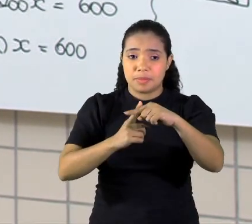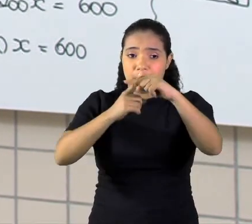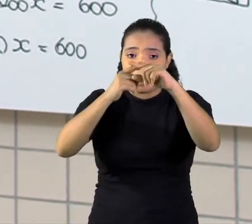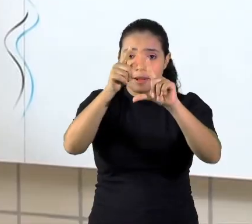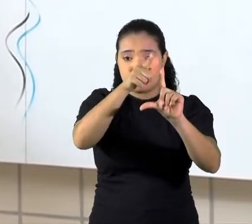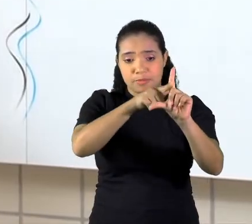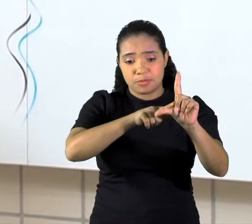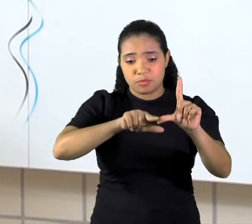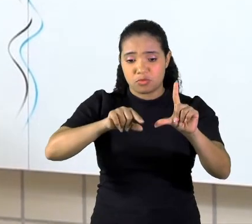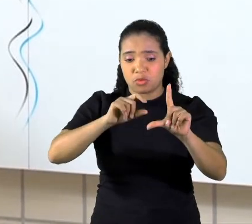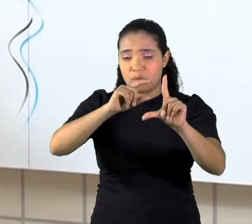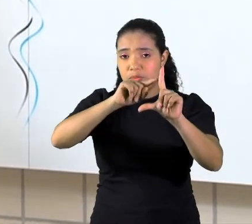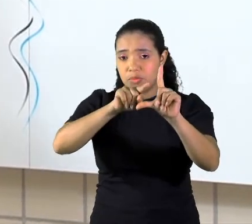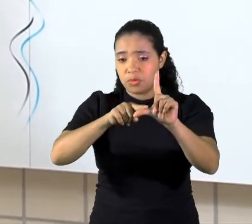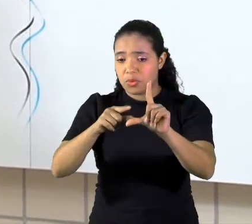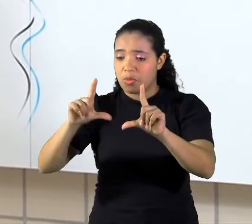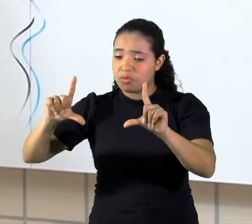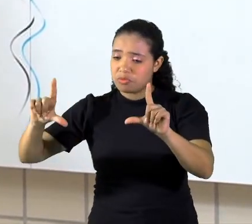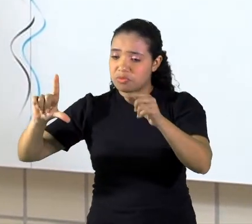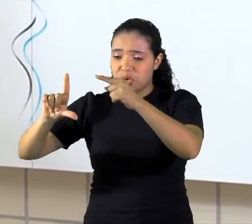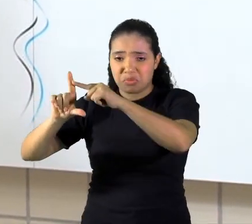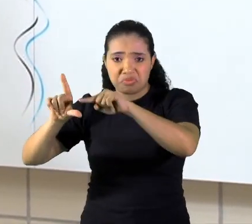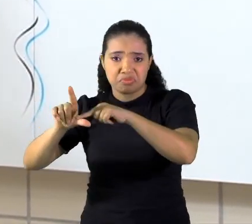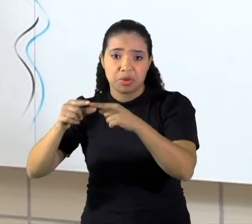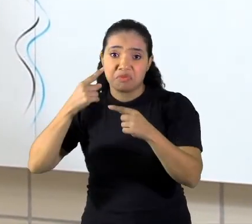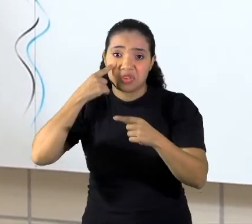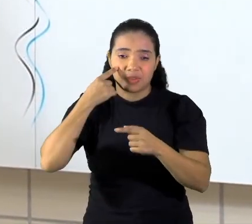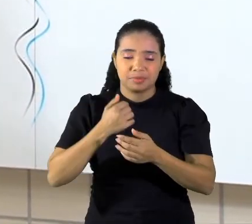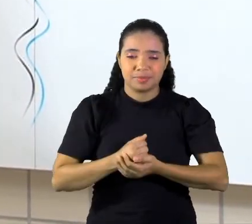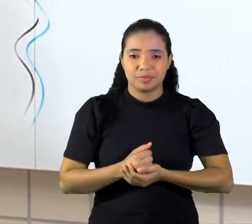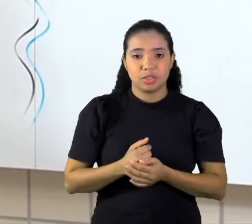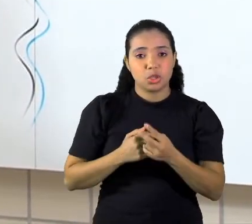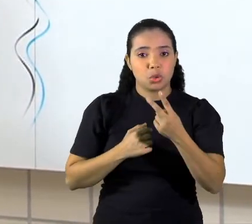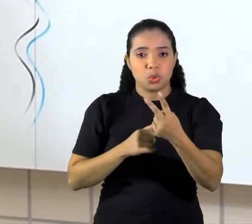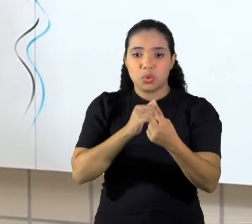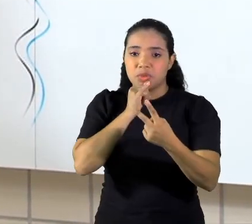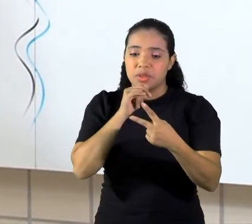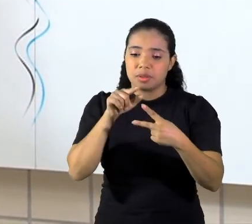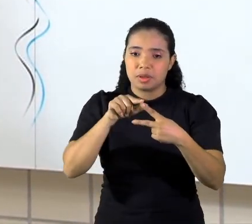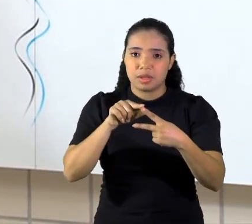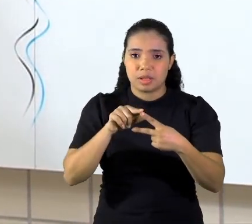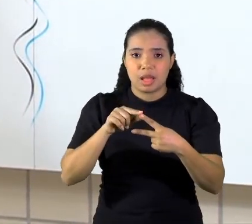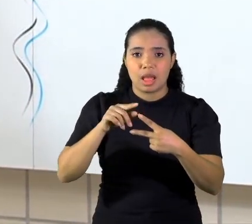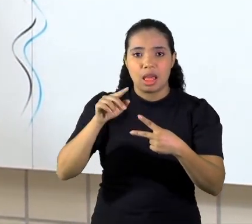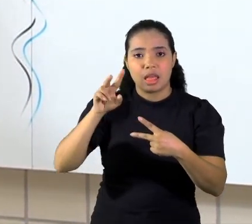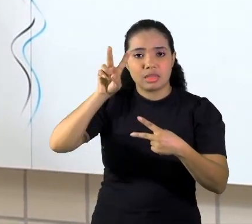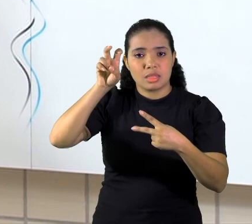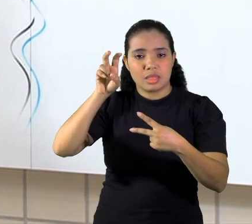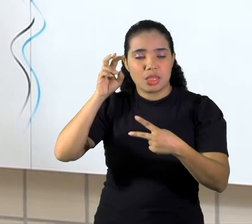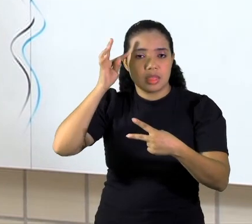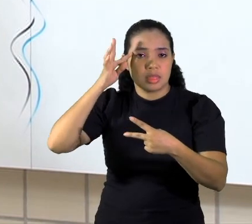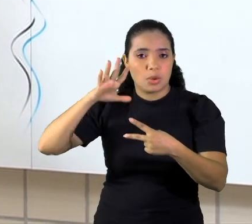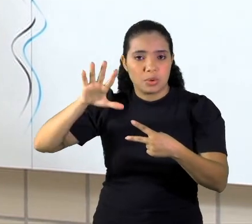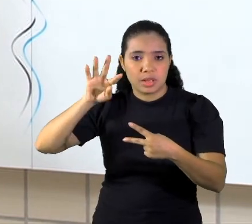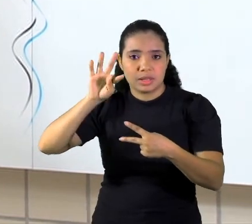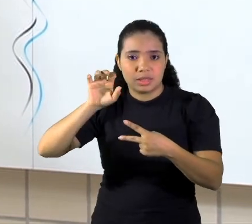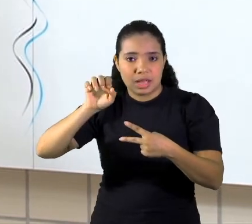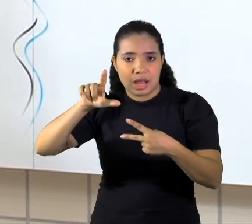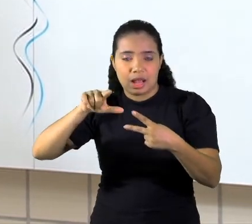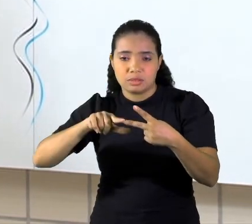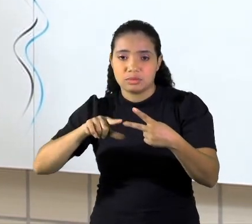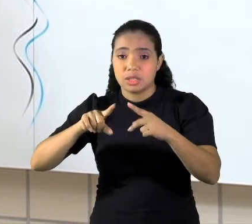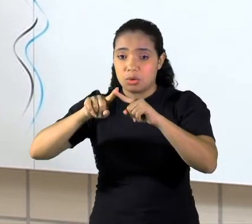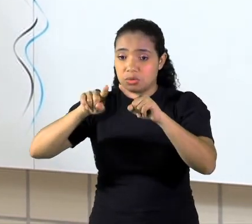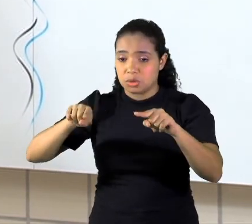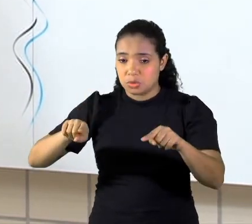frente, ok? Então, galerinha, nós acabamos de ver aqui dois exemplos. Um exemplo de aplicação de teorema de Tales e outro exemplo de semelhança de triângulos.